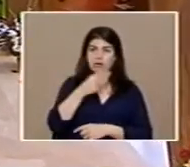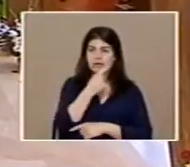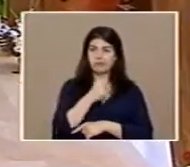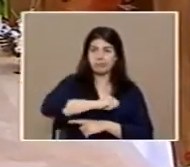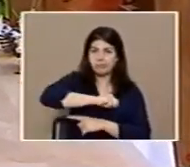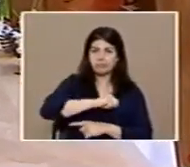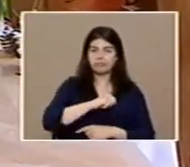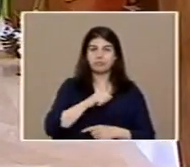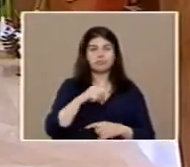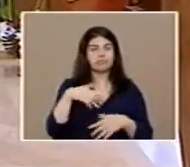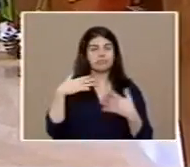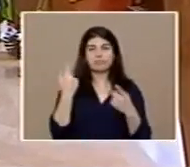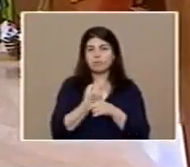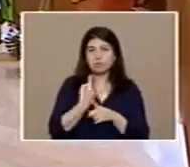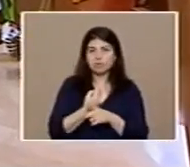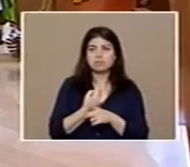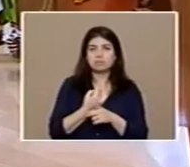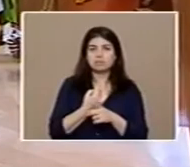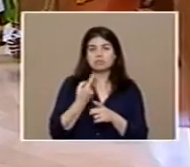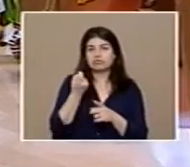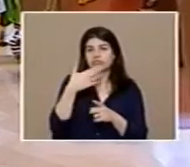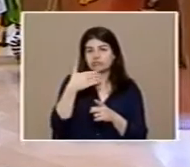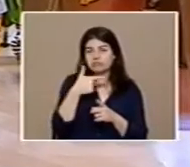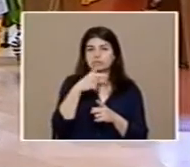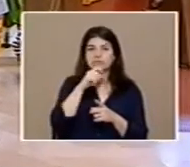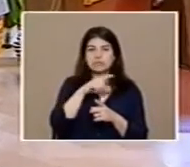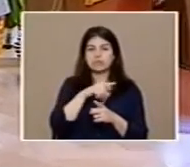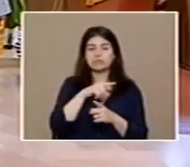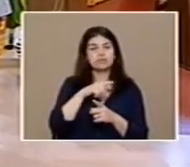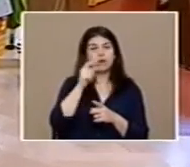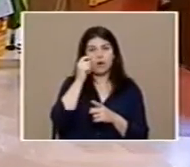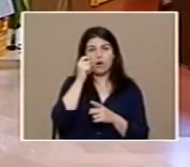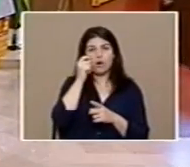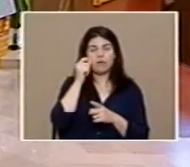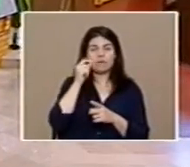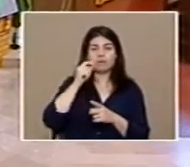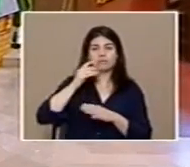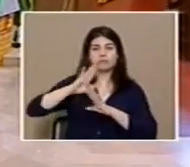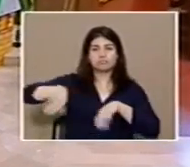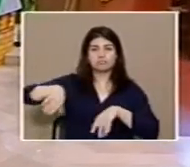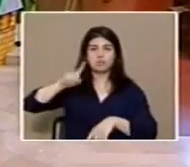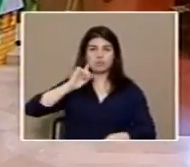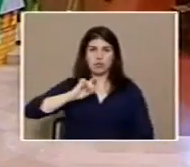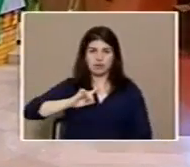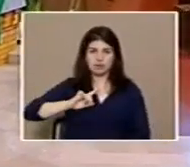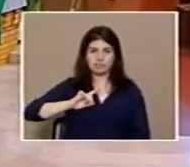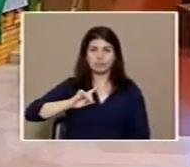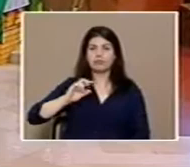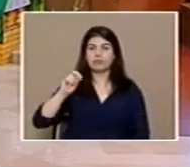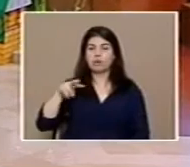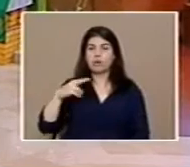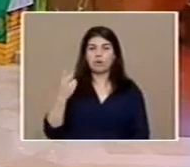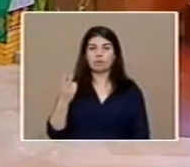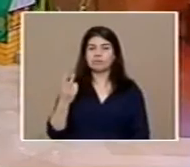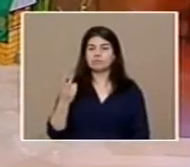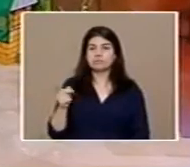mínimas bastava que o homem deixaste de gostar da mulher ao sua mulher estivesse desagradado com alguma coisa ou até tivesse esturricado uma